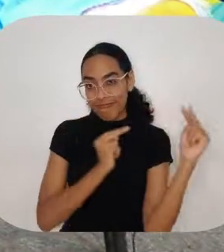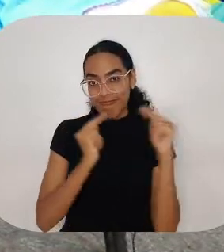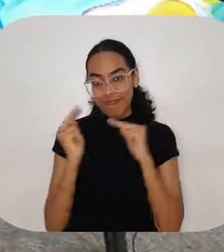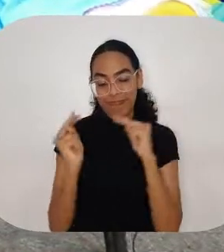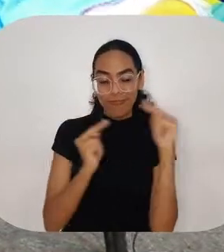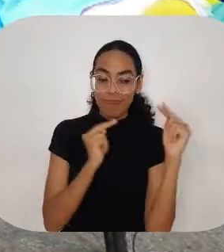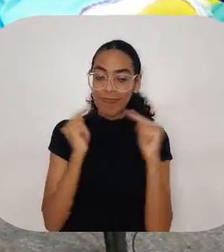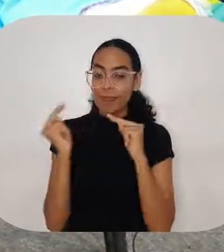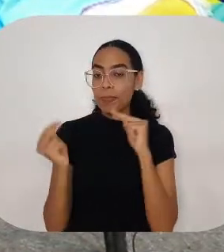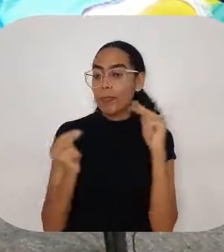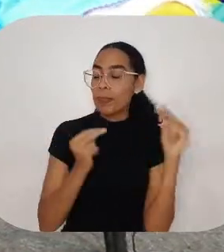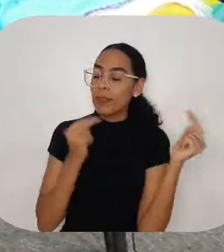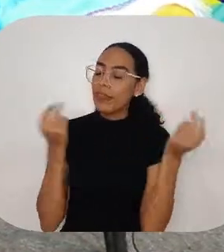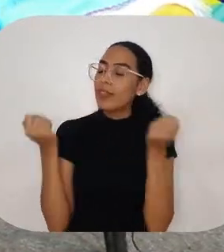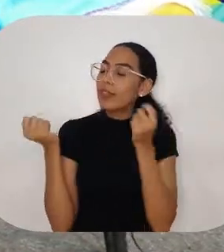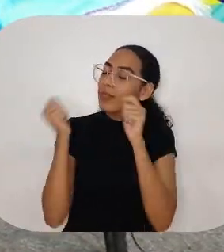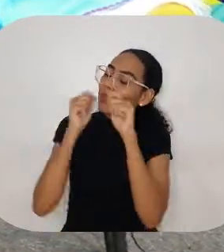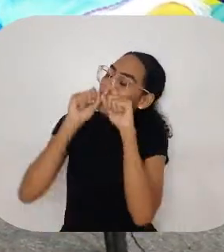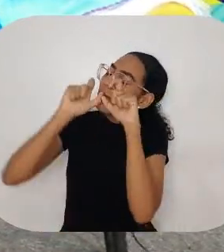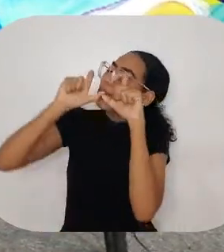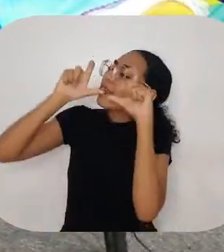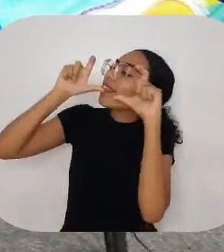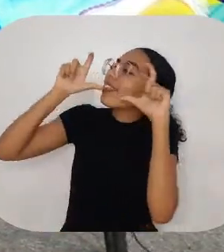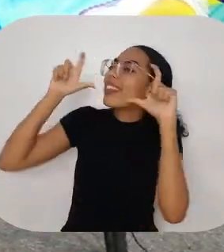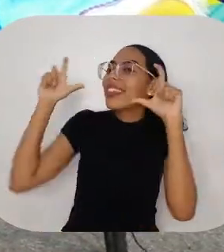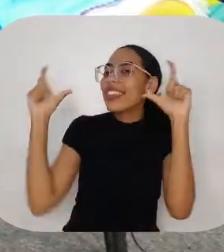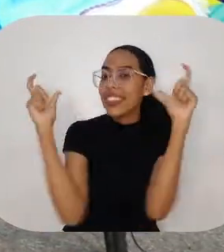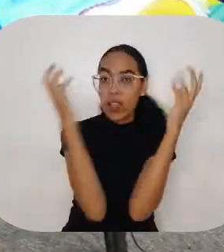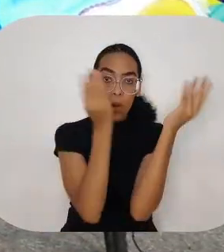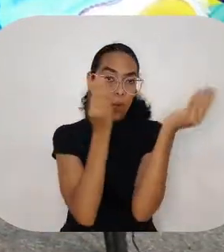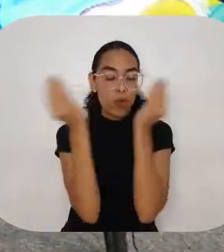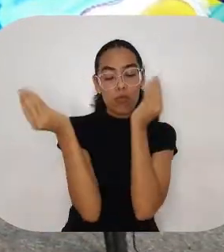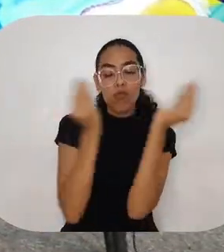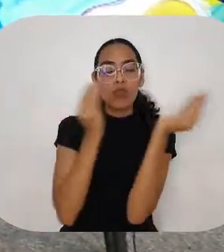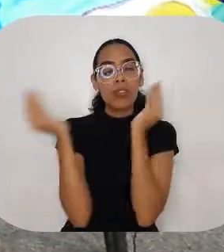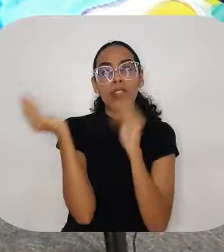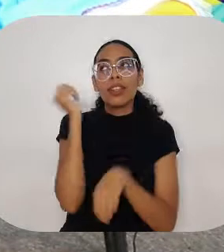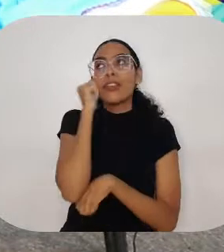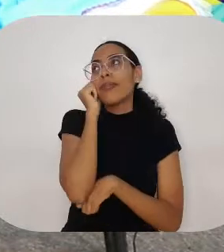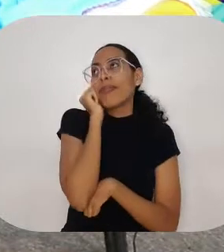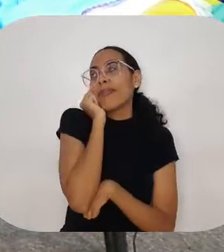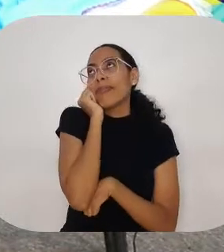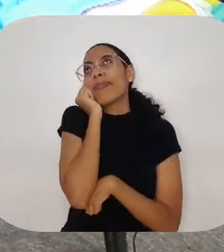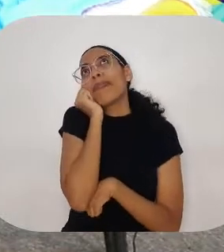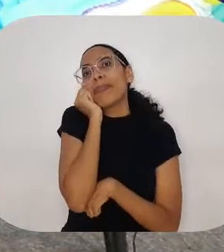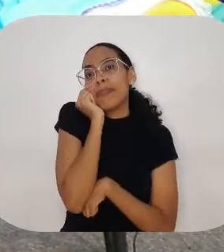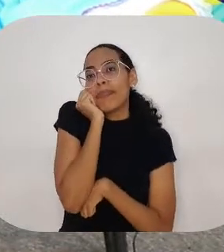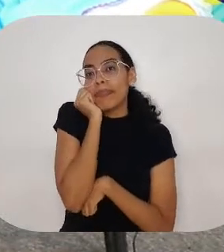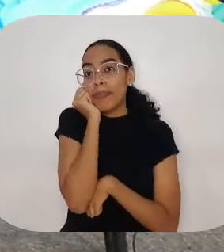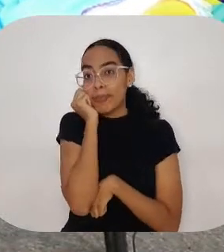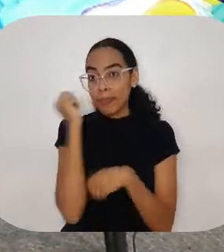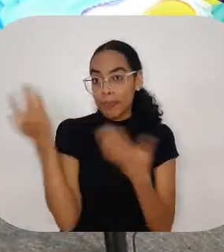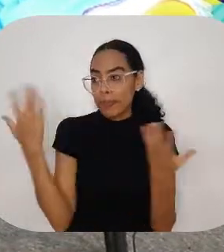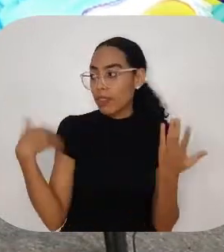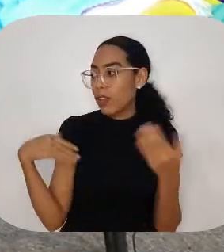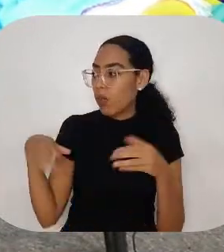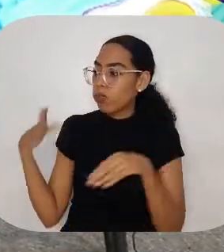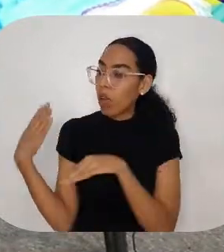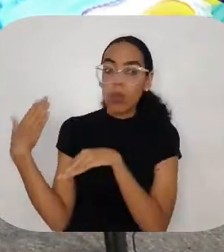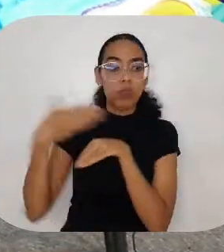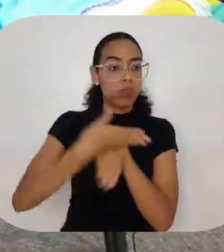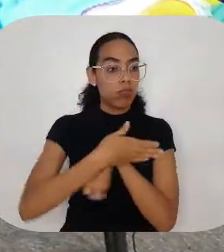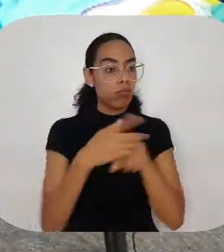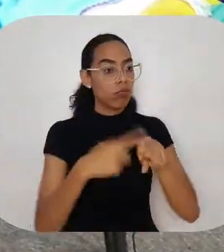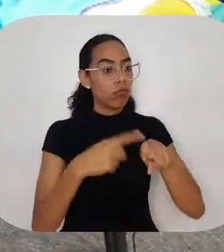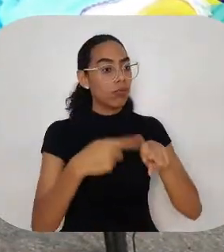quer, só pensa em namorar. De manhã cedo já está pintada, só vive suspirando, sonhando acordada.